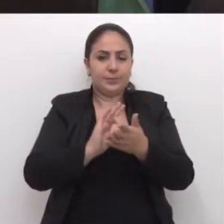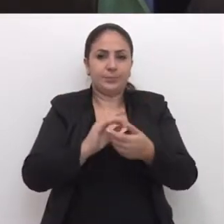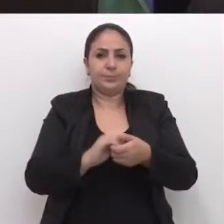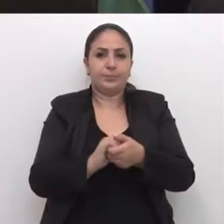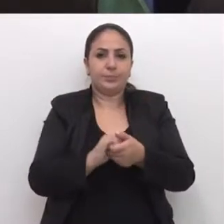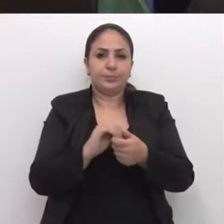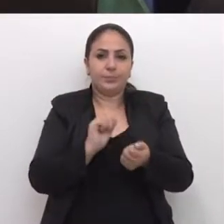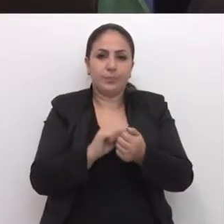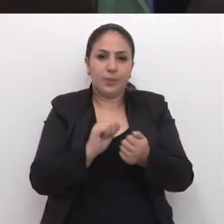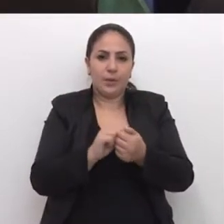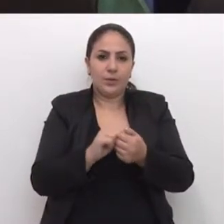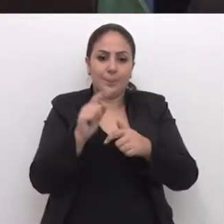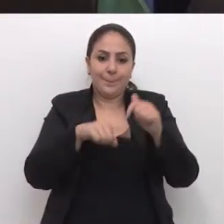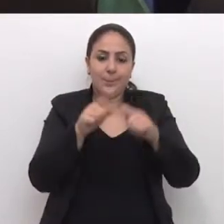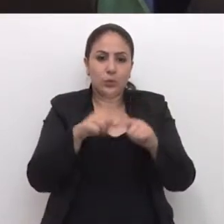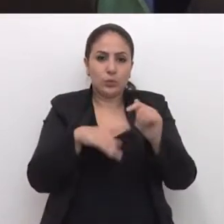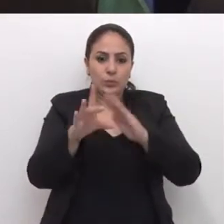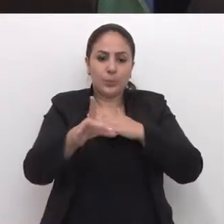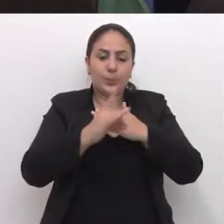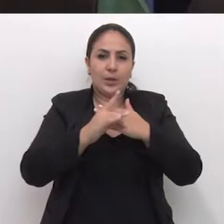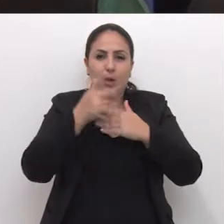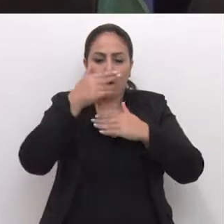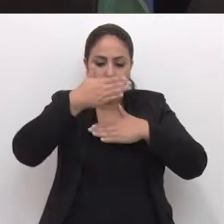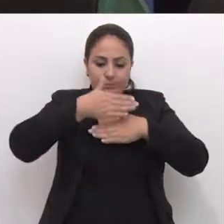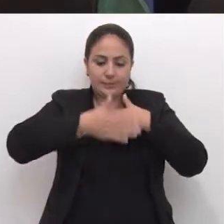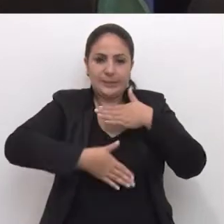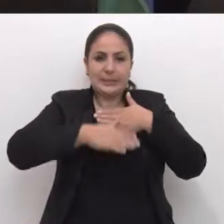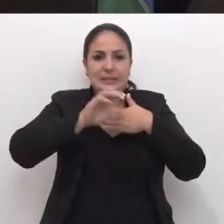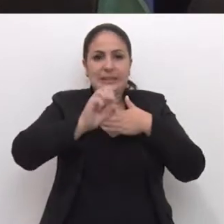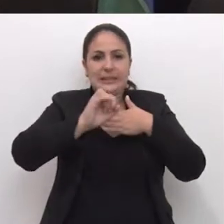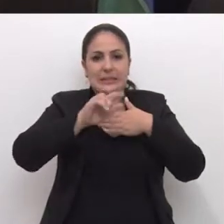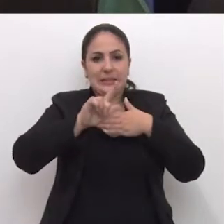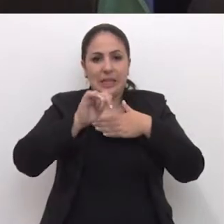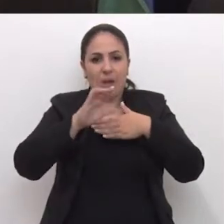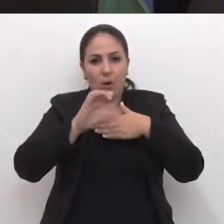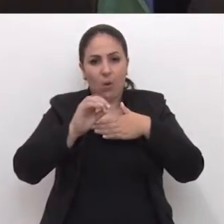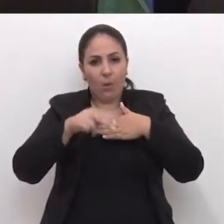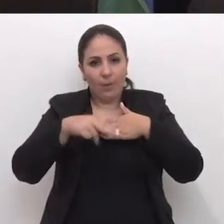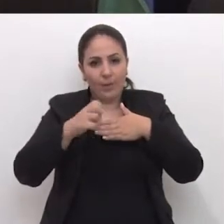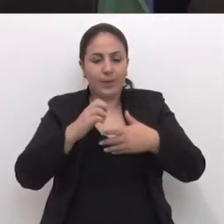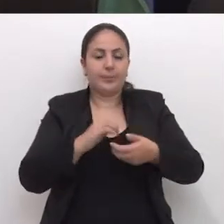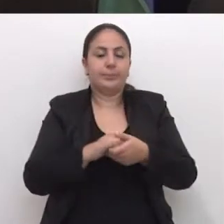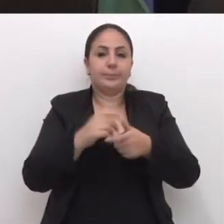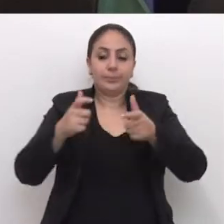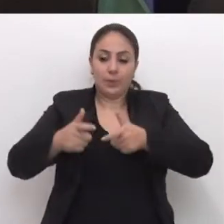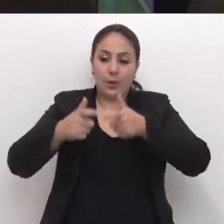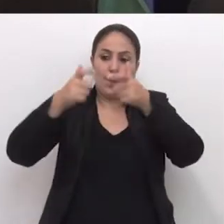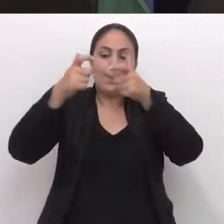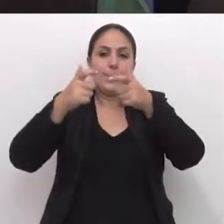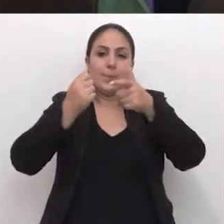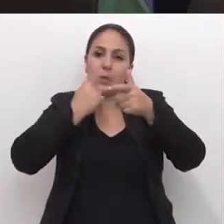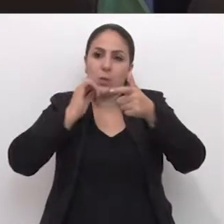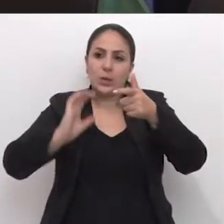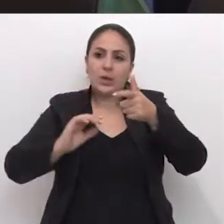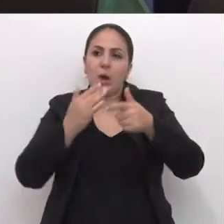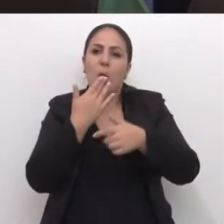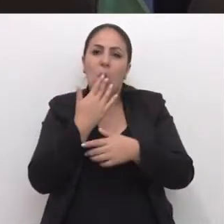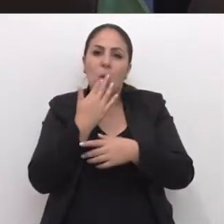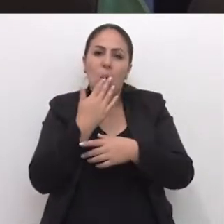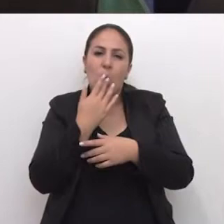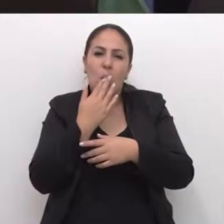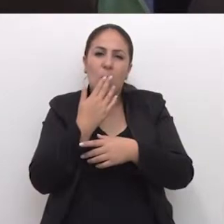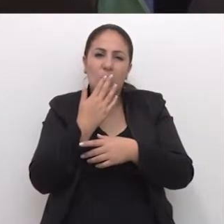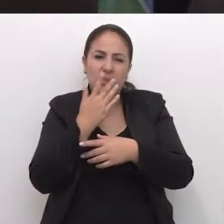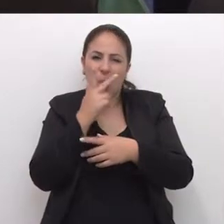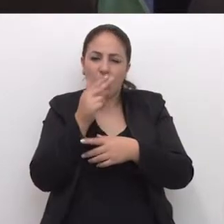originais, Através, então, é um produto impregnante, um silicone impregnante que vai manter essas características. E os pilares, então, eles são num